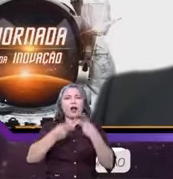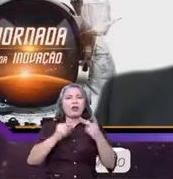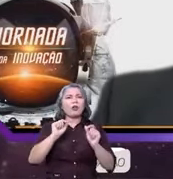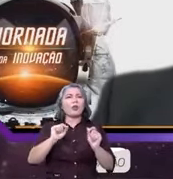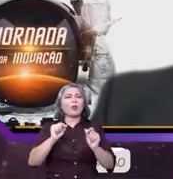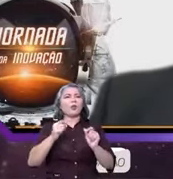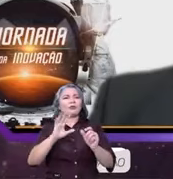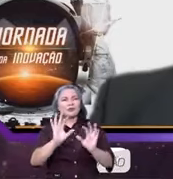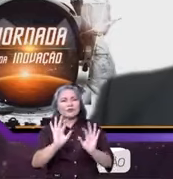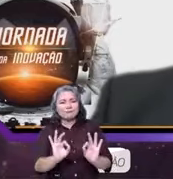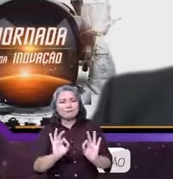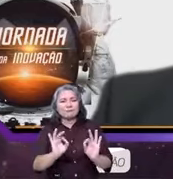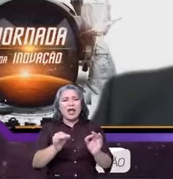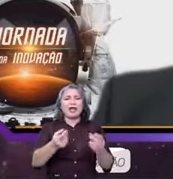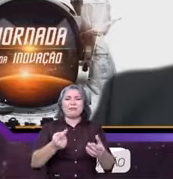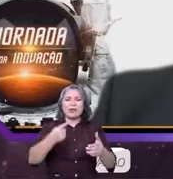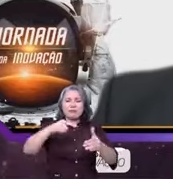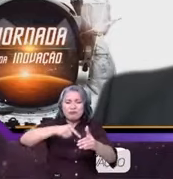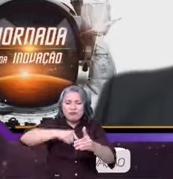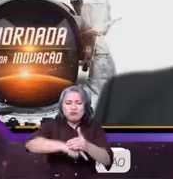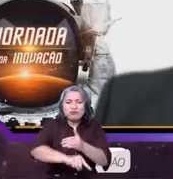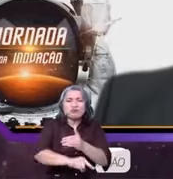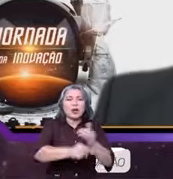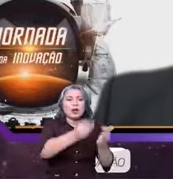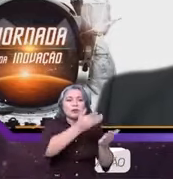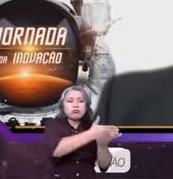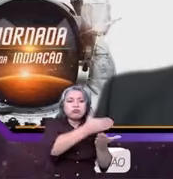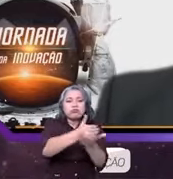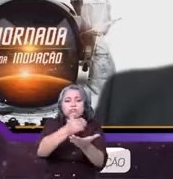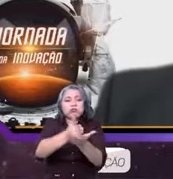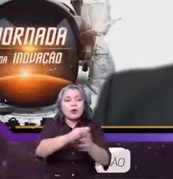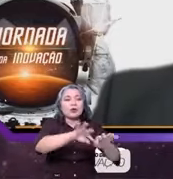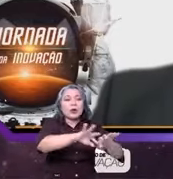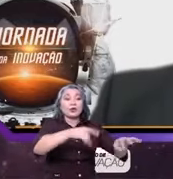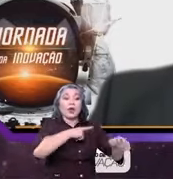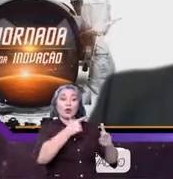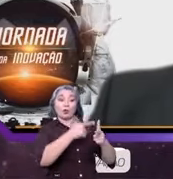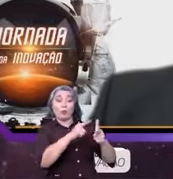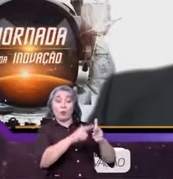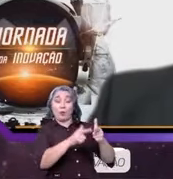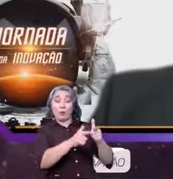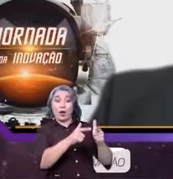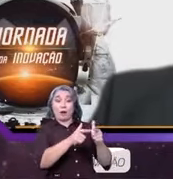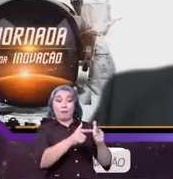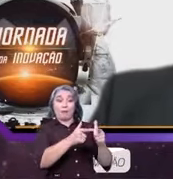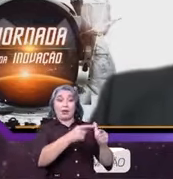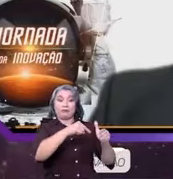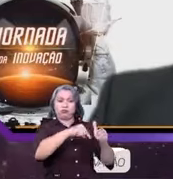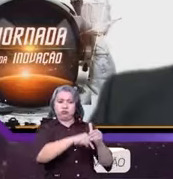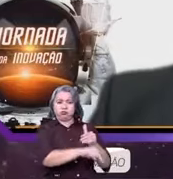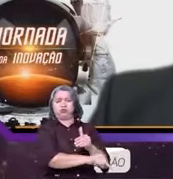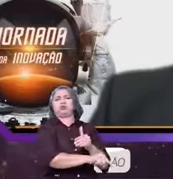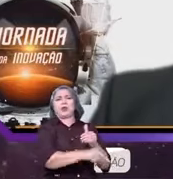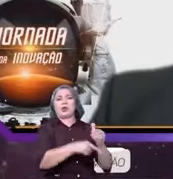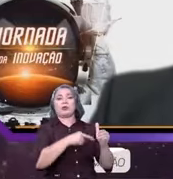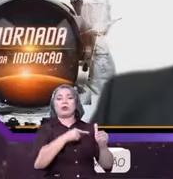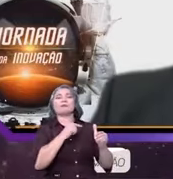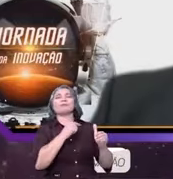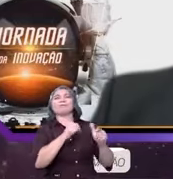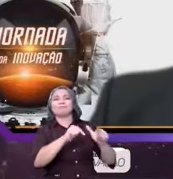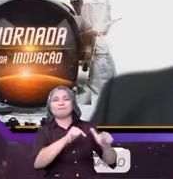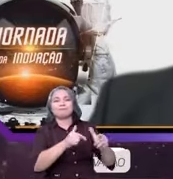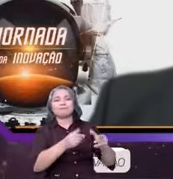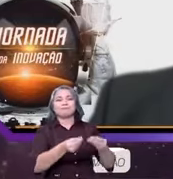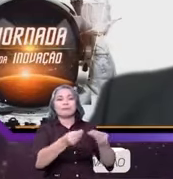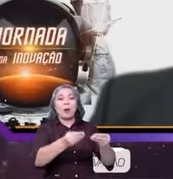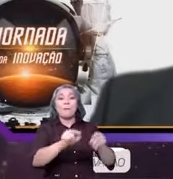problema complexo em pedaços. Então, eu tenho um problema complexo, eu trabalho em entregas, mas